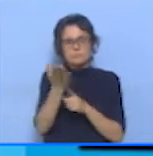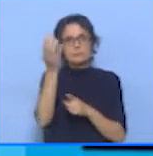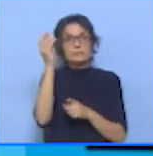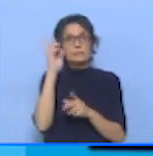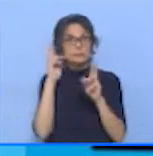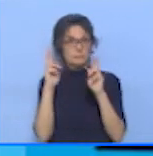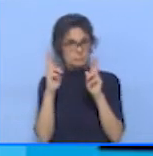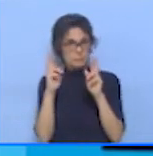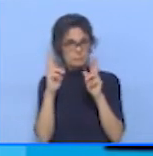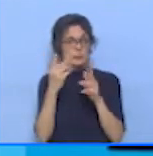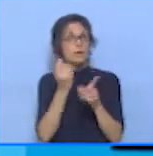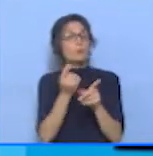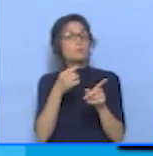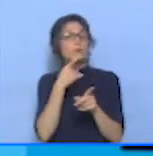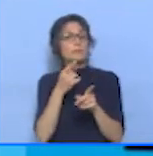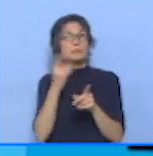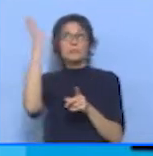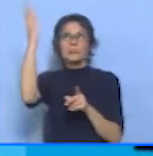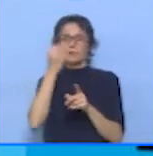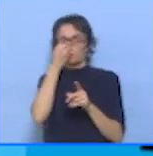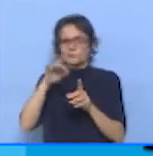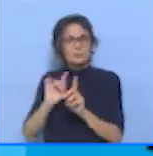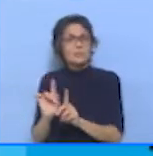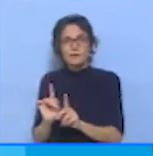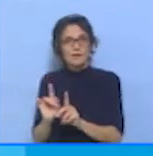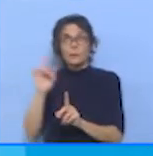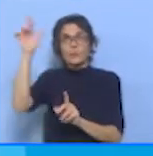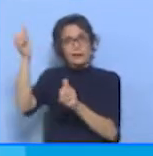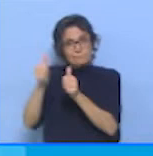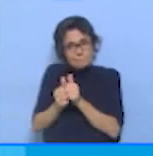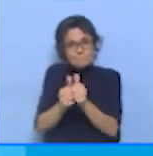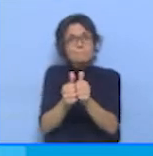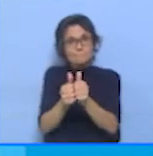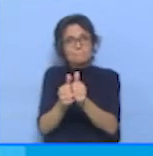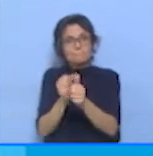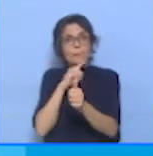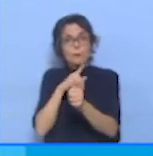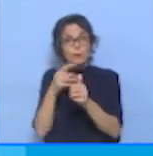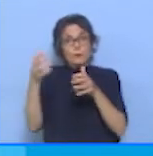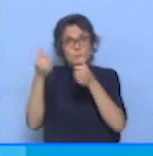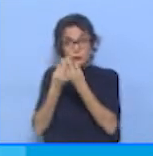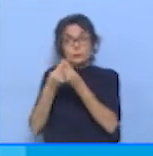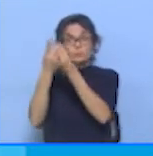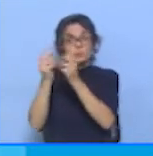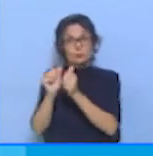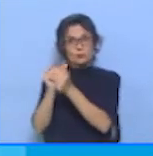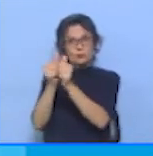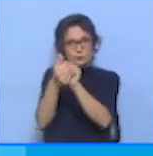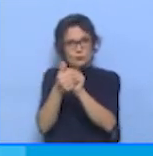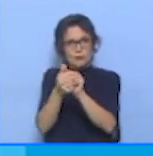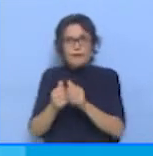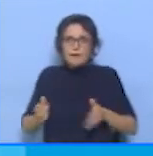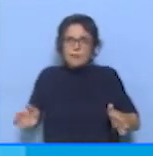Deus não nos abandona, o Criador está connosco e vai-se poder fazer mudanças. Incentiva as pessoas a tomarem a